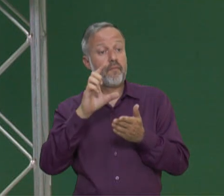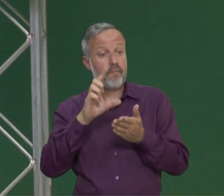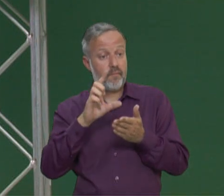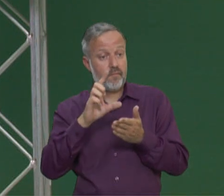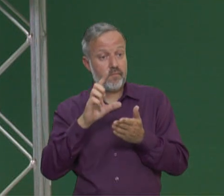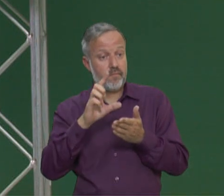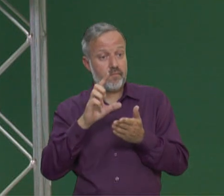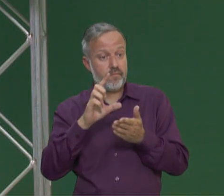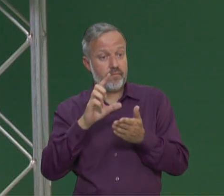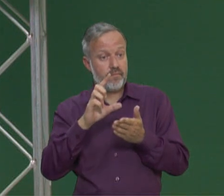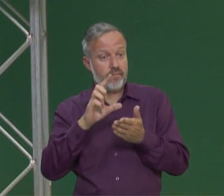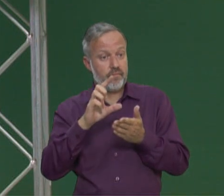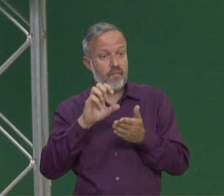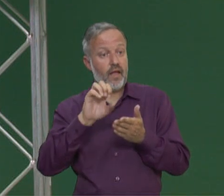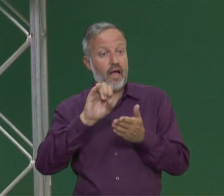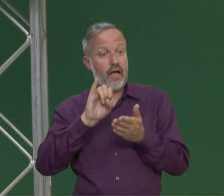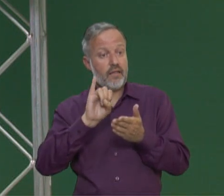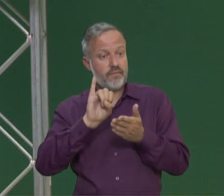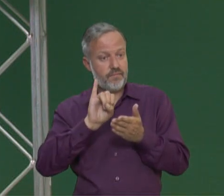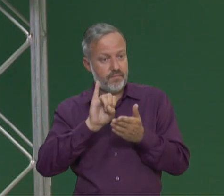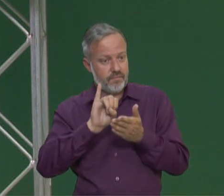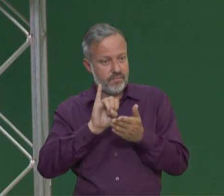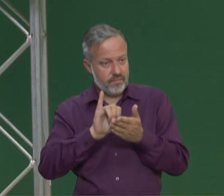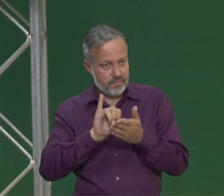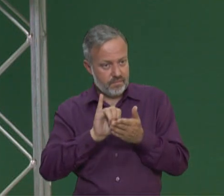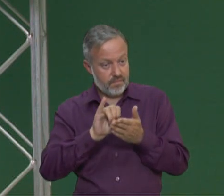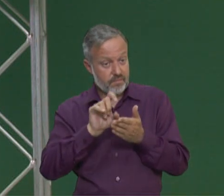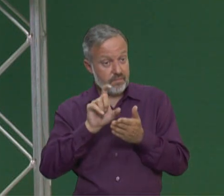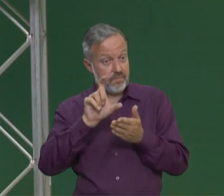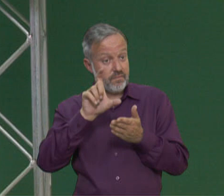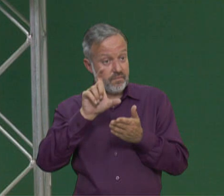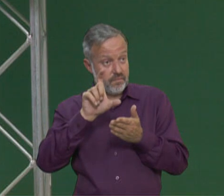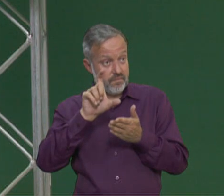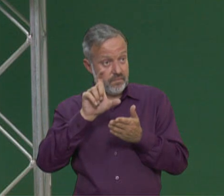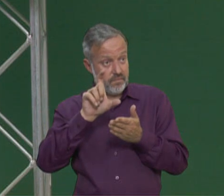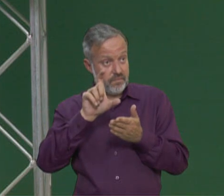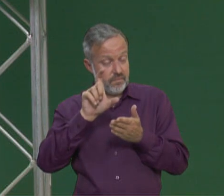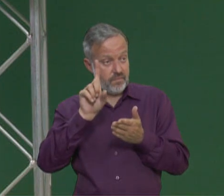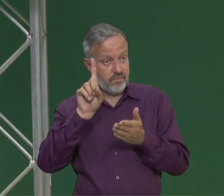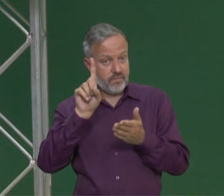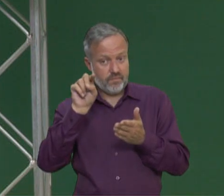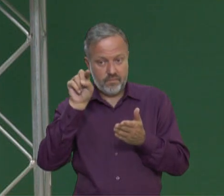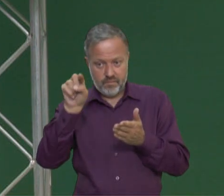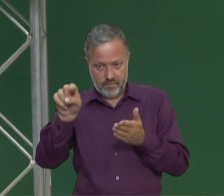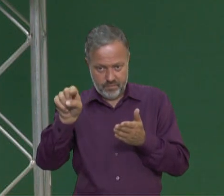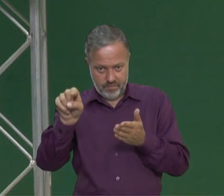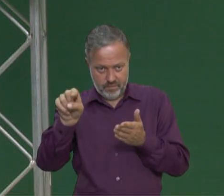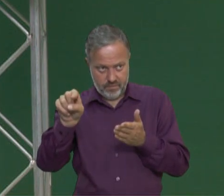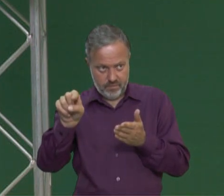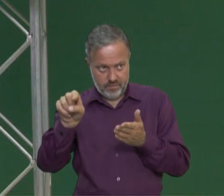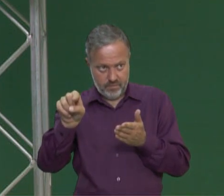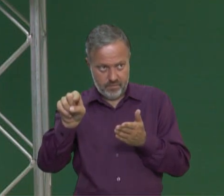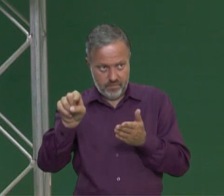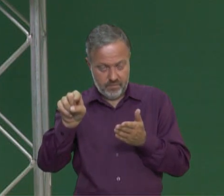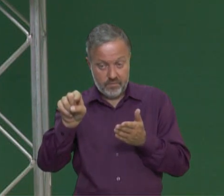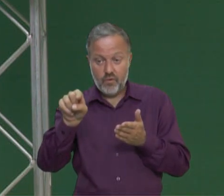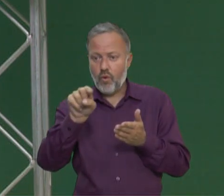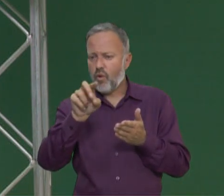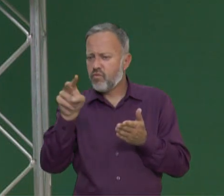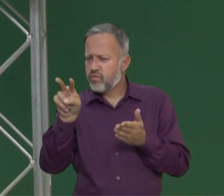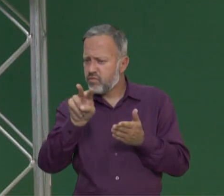maiúscula, senão vai ser só uma letra I qualquer. You é você ou